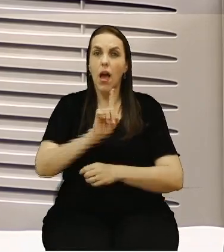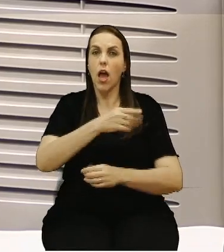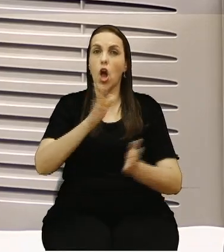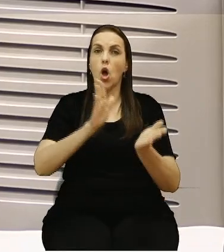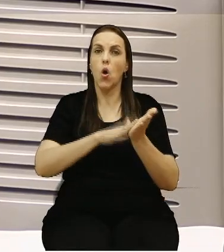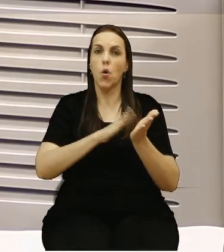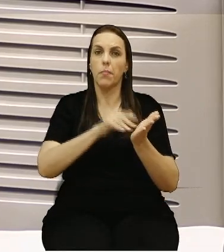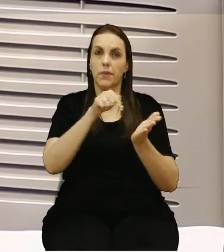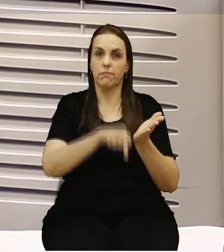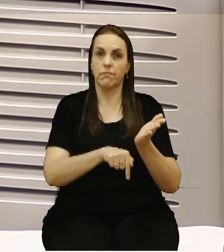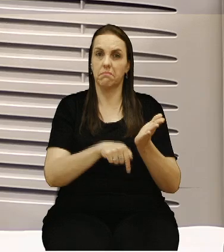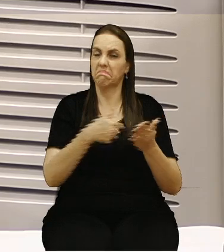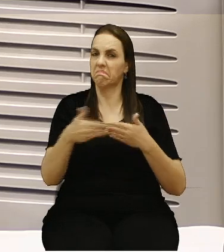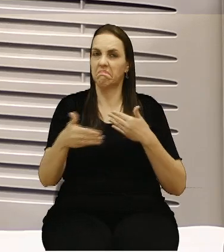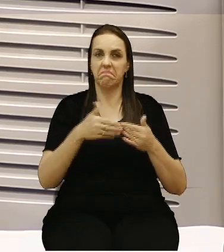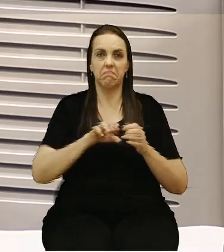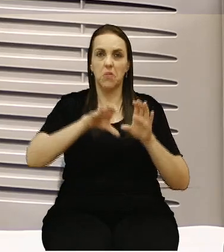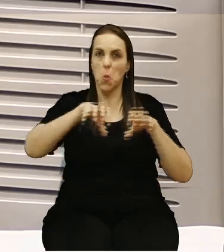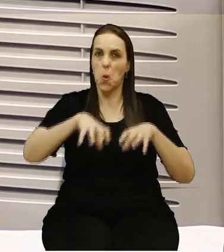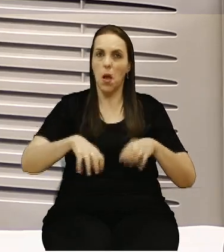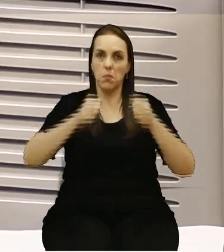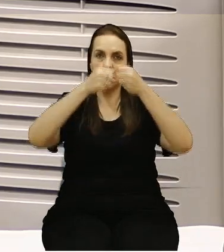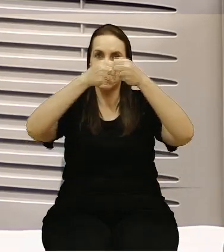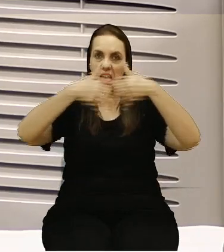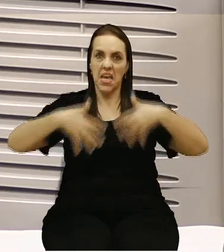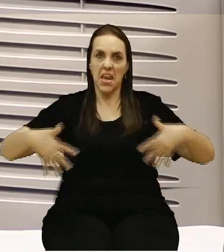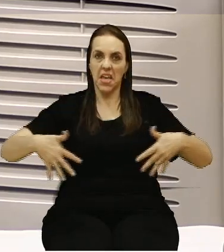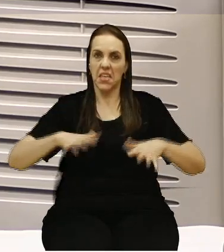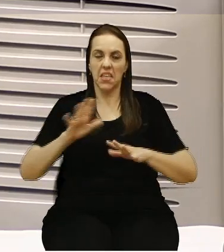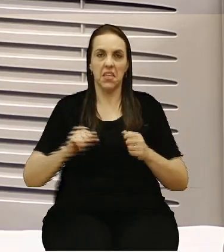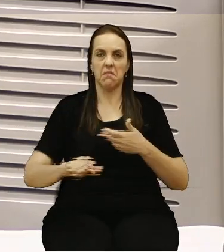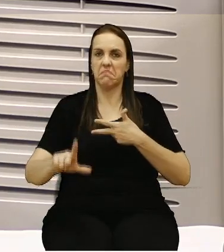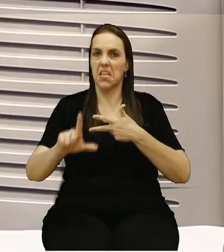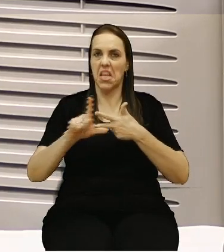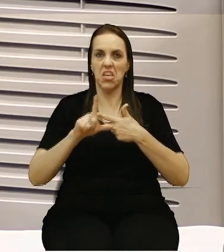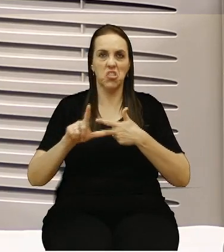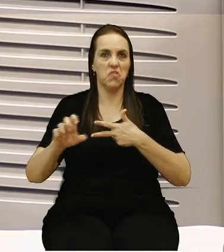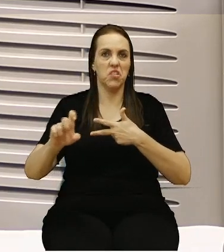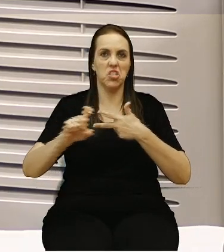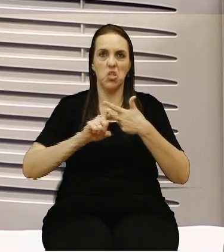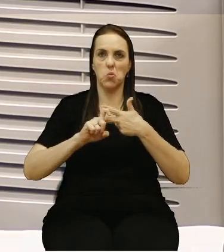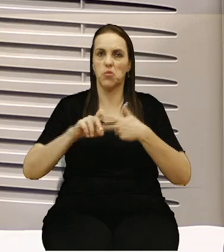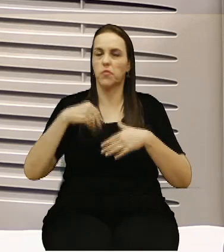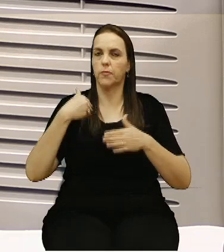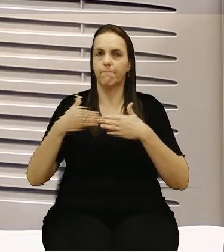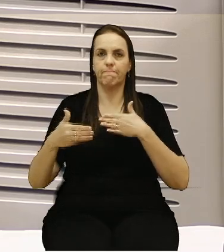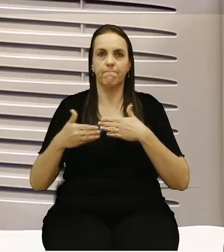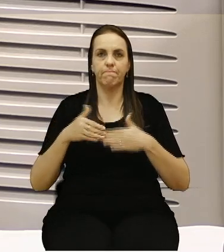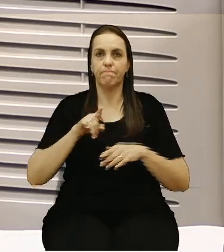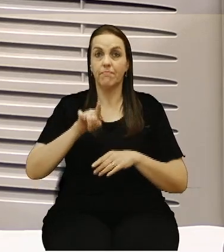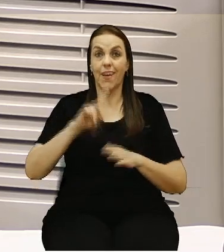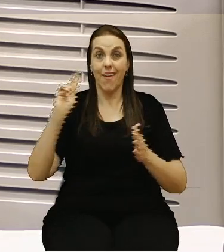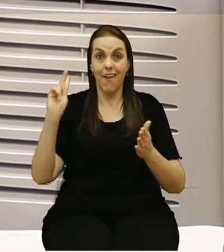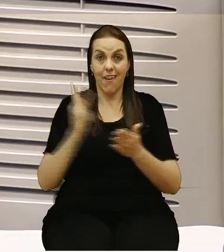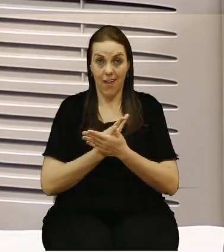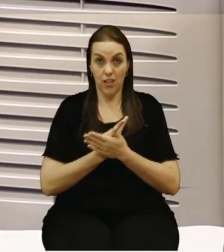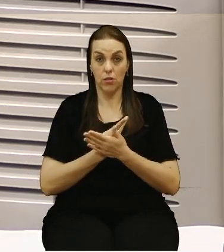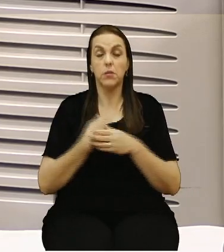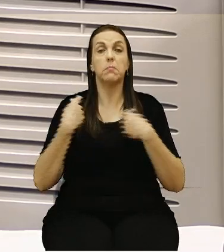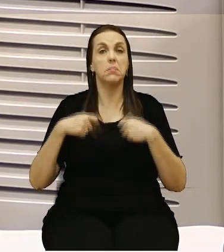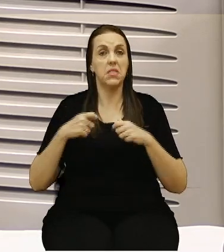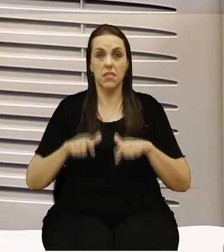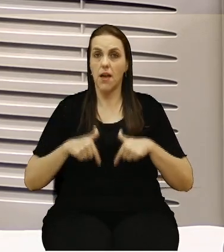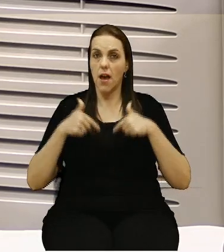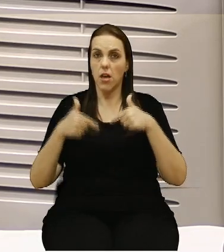do segmento, independente da hierarquia, que envolva tanto legislativo, tanto executivo, está errado, tem que agir